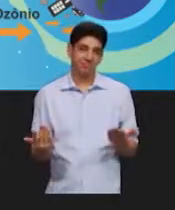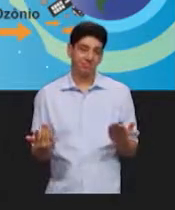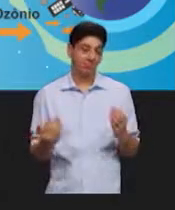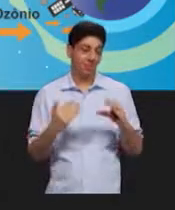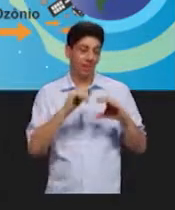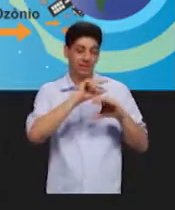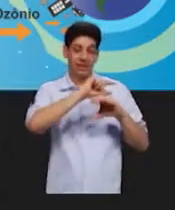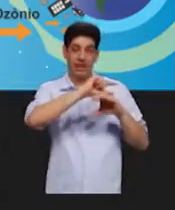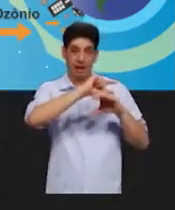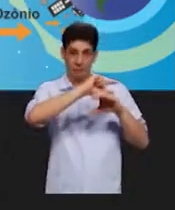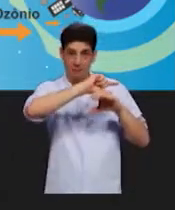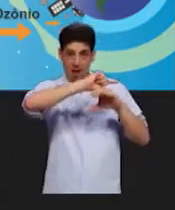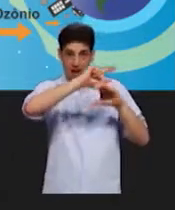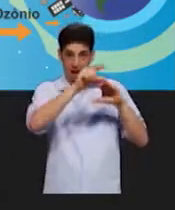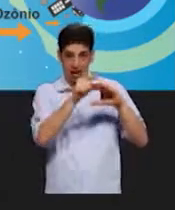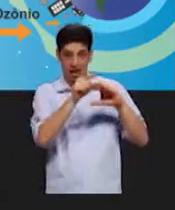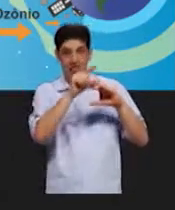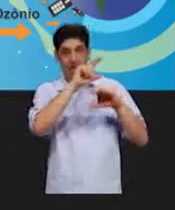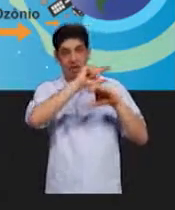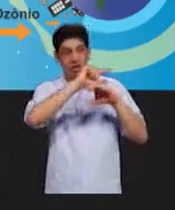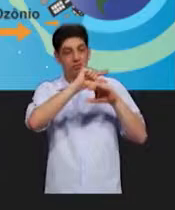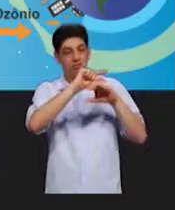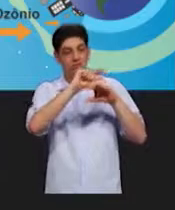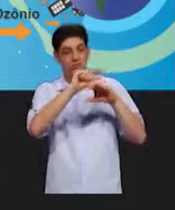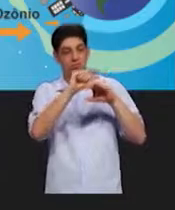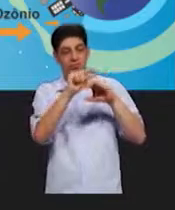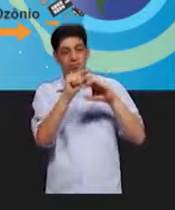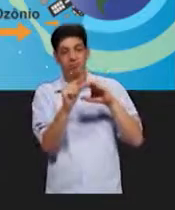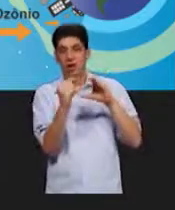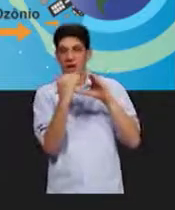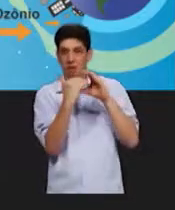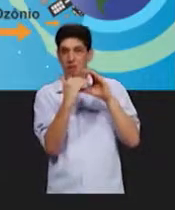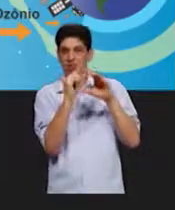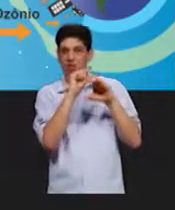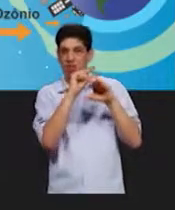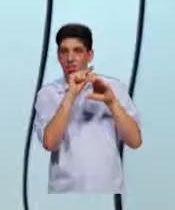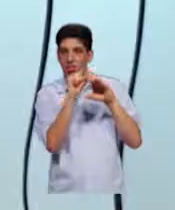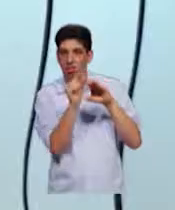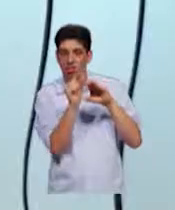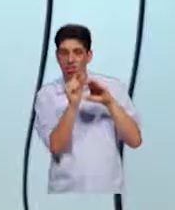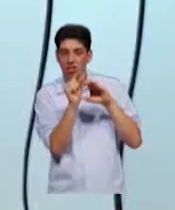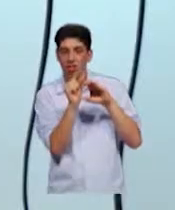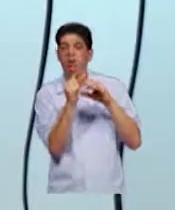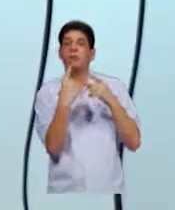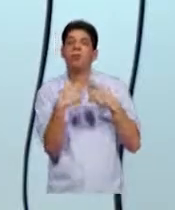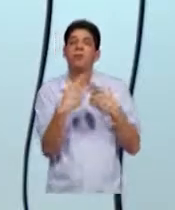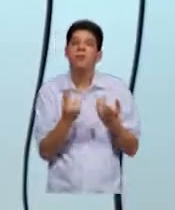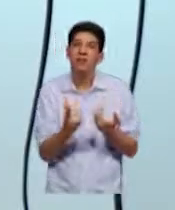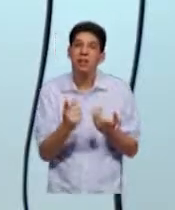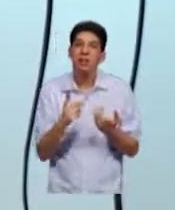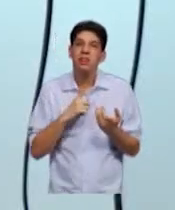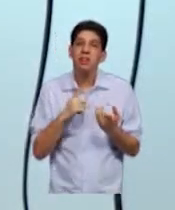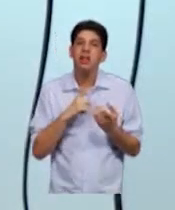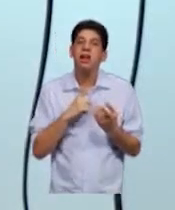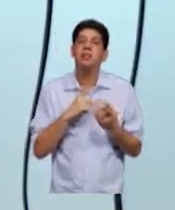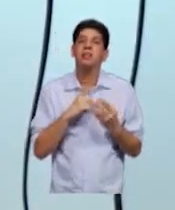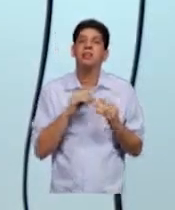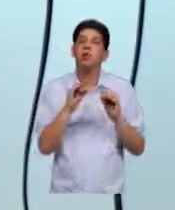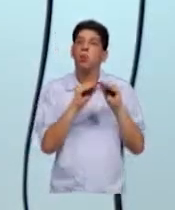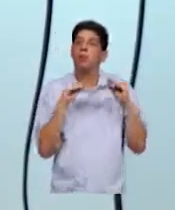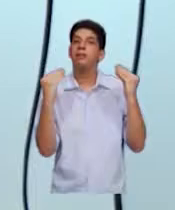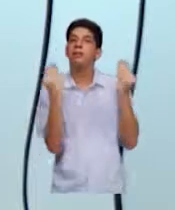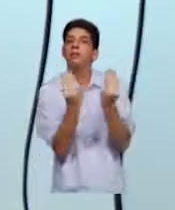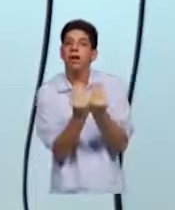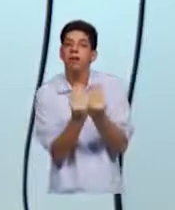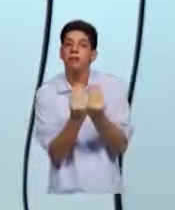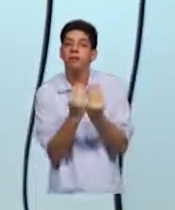está se afinando. Por quê? Porque existem substâncias poluidoras